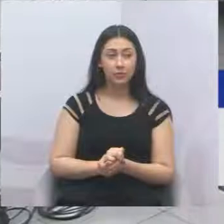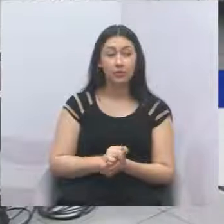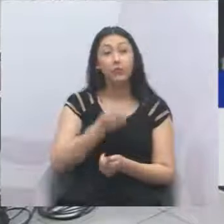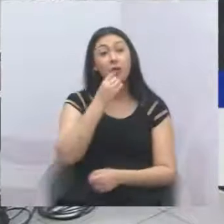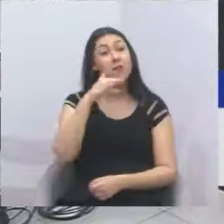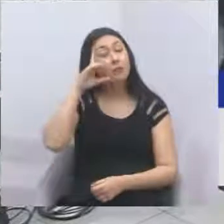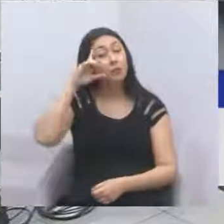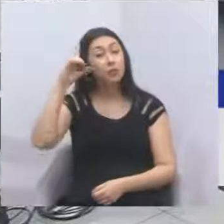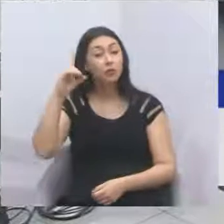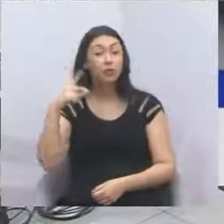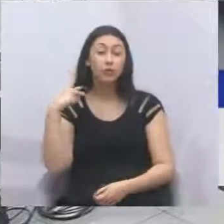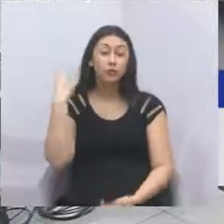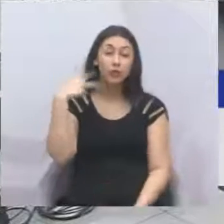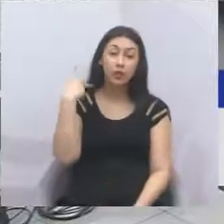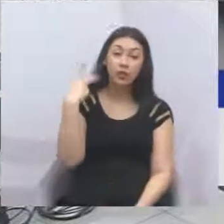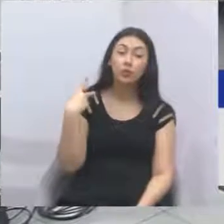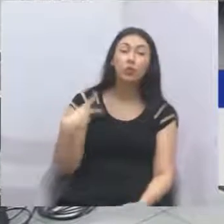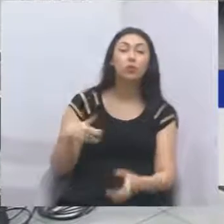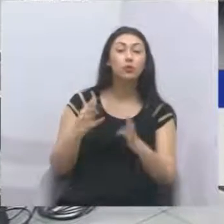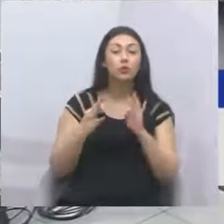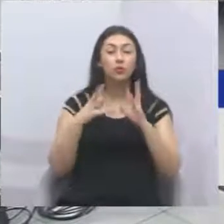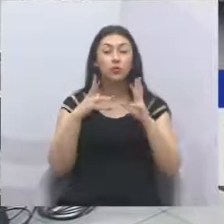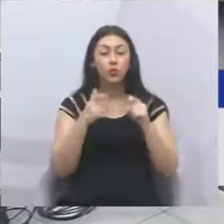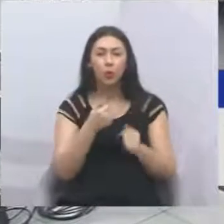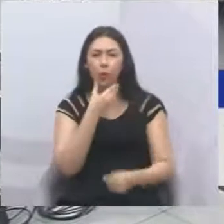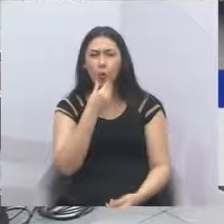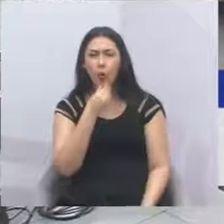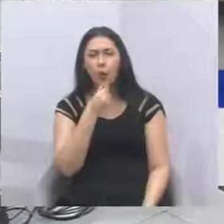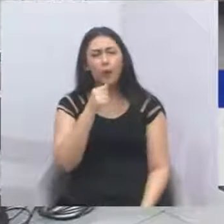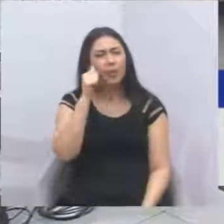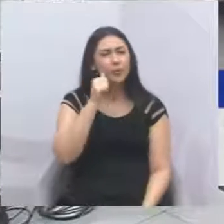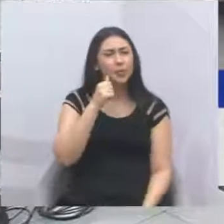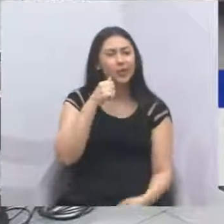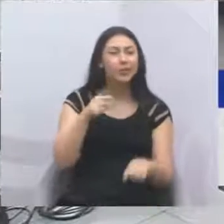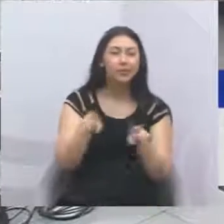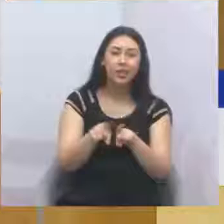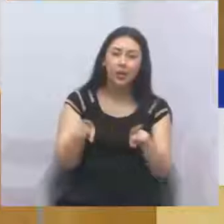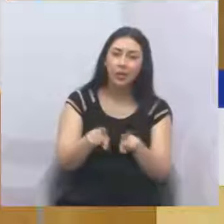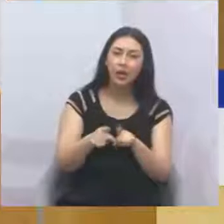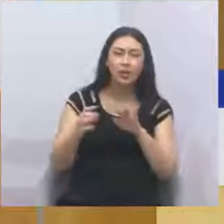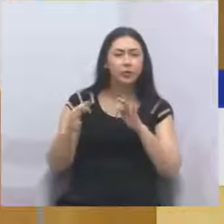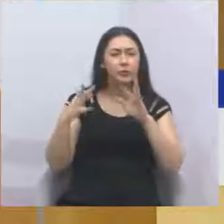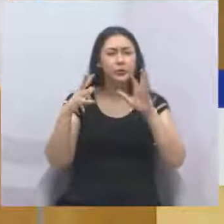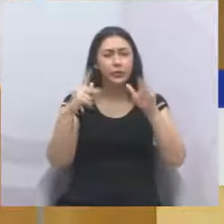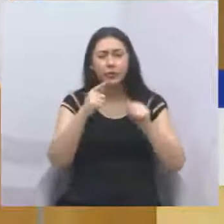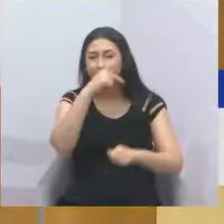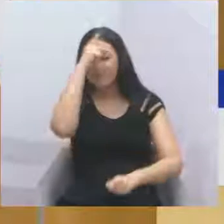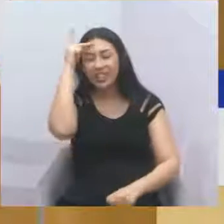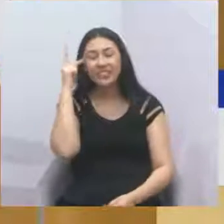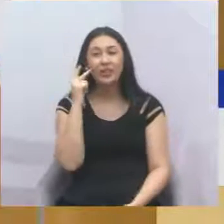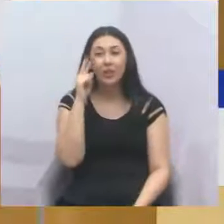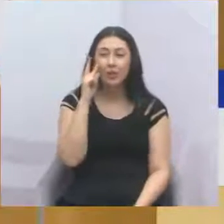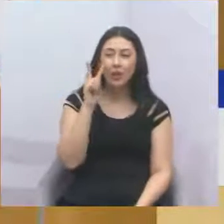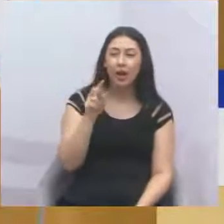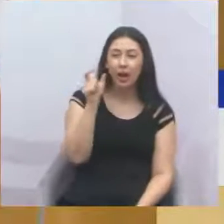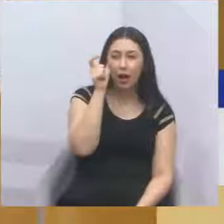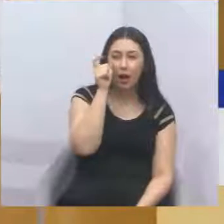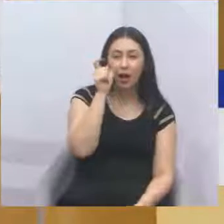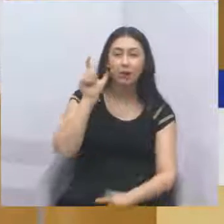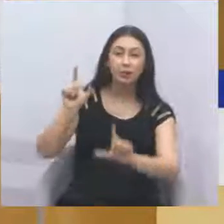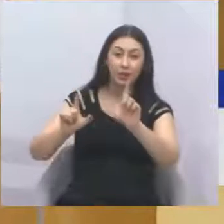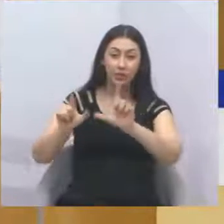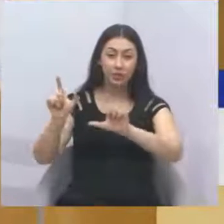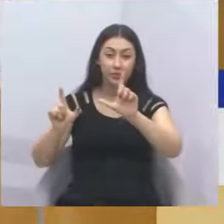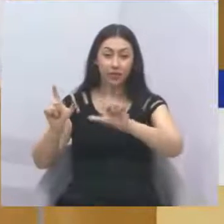Bom dia aos vereadores, às vereadoras, quero cumprimentar também todos que nos acompanham pela TV